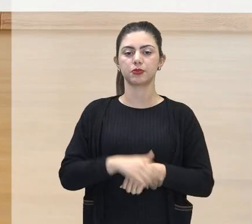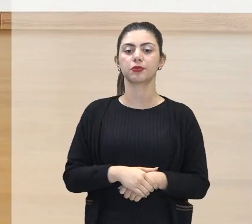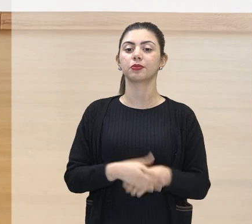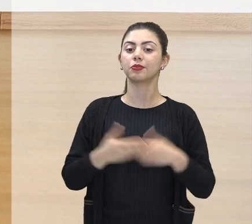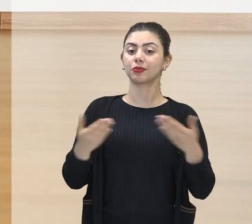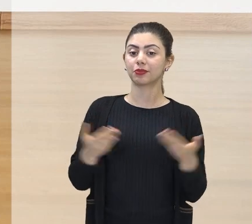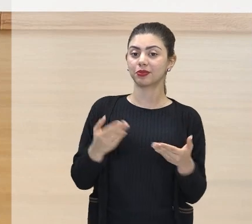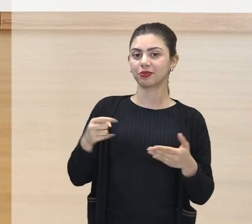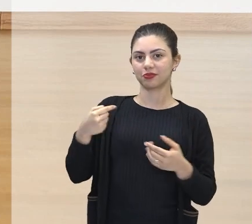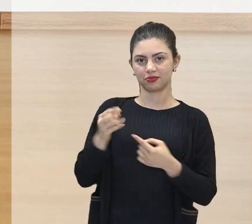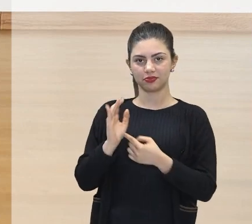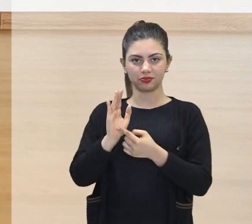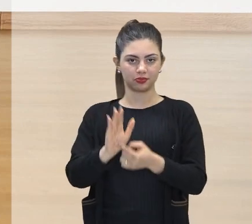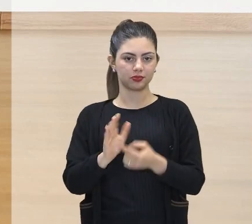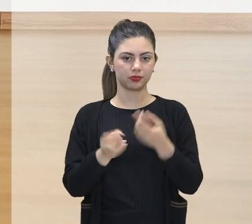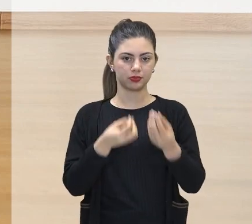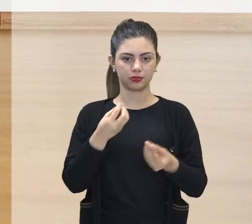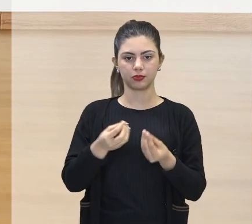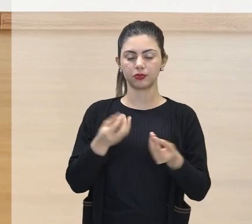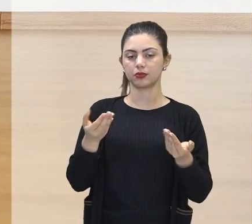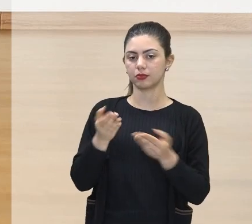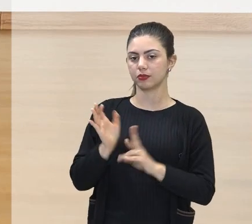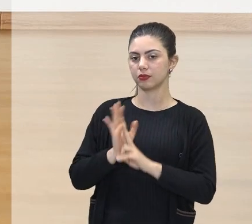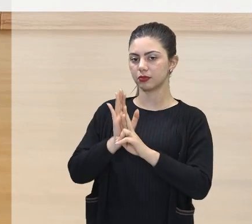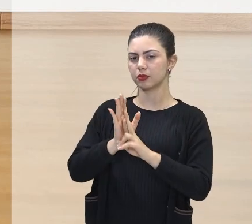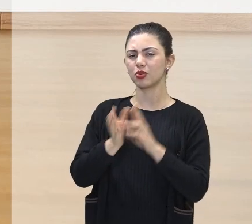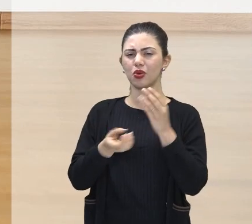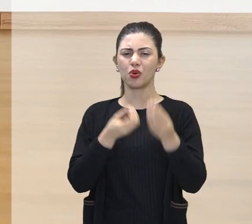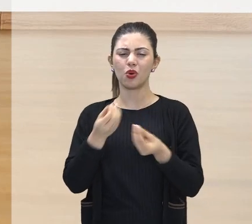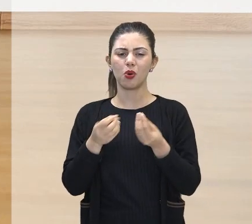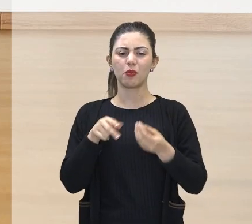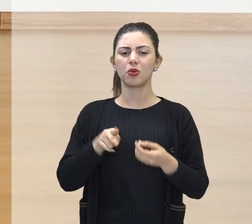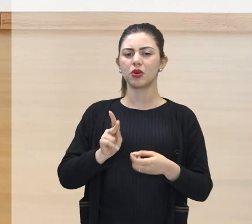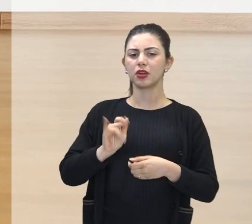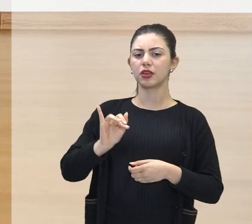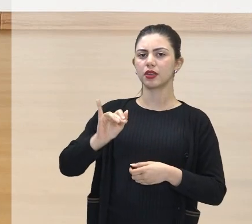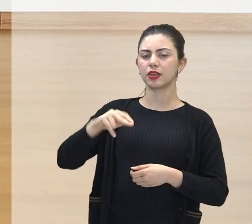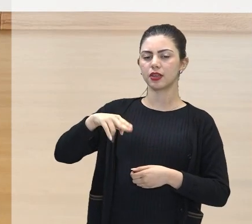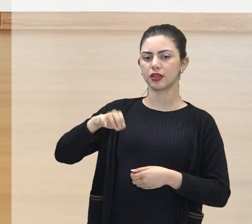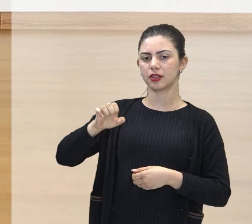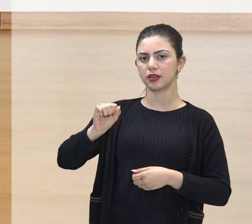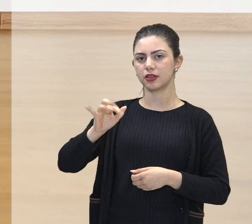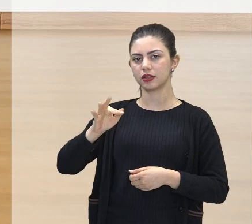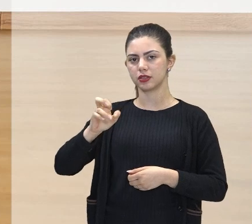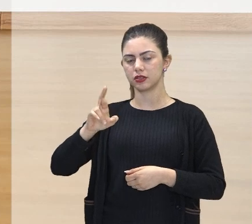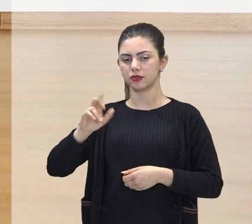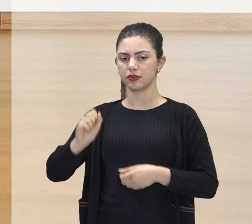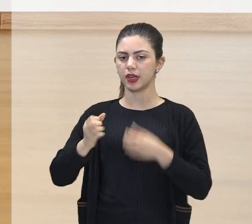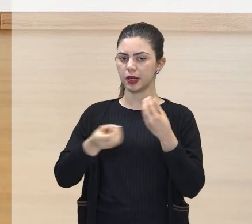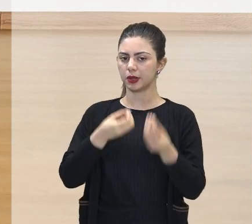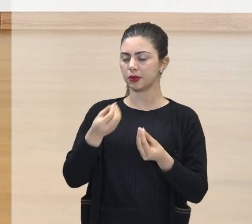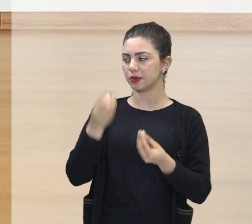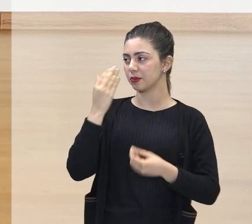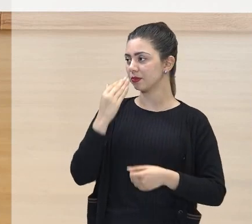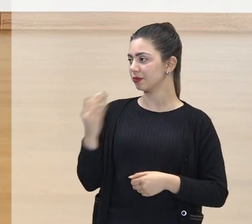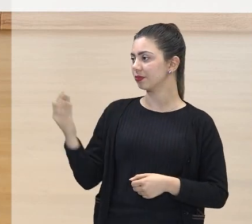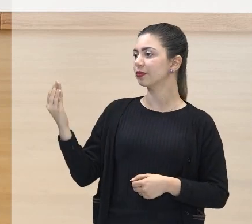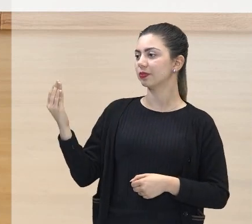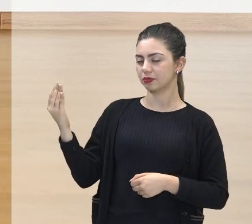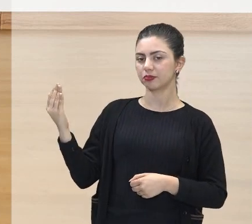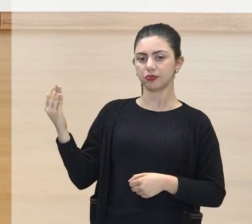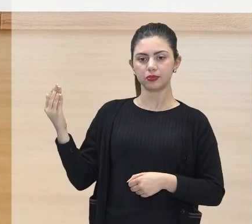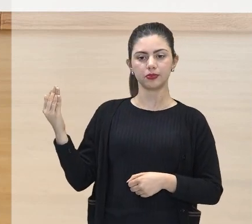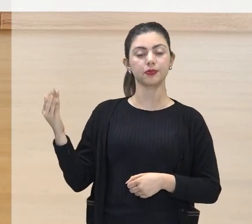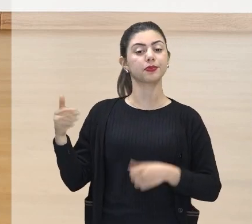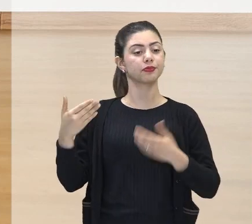nossa sala e a gente vai fazer uma representação do que seria essa kinesfera, o limite natural do nosso corpo. Então a gente tem